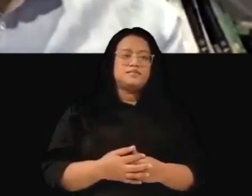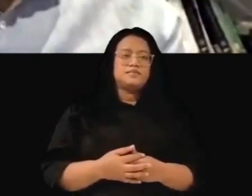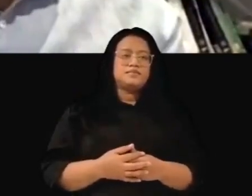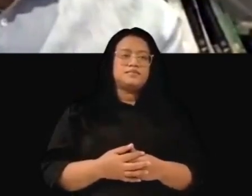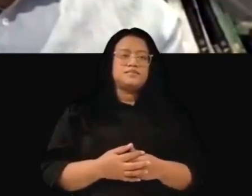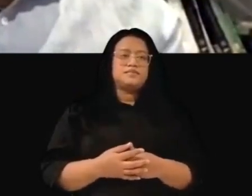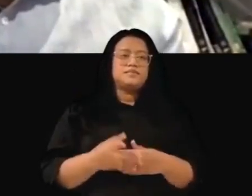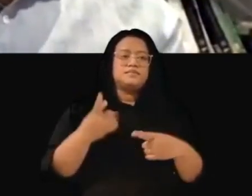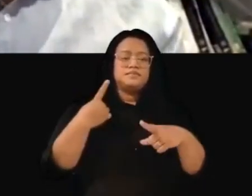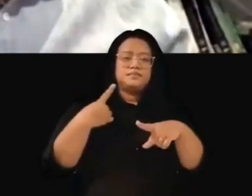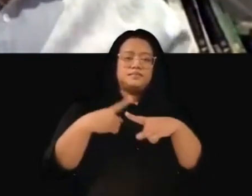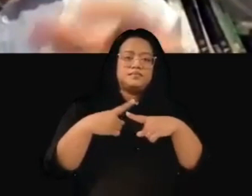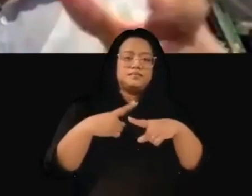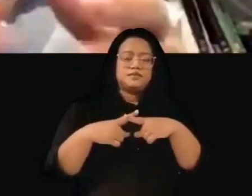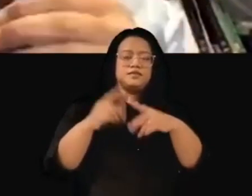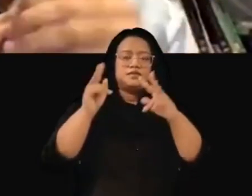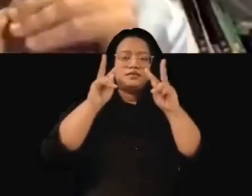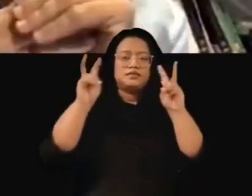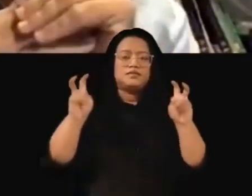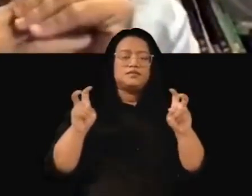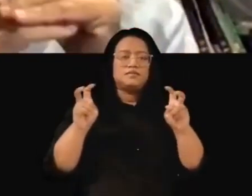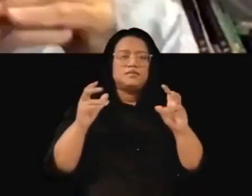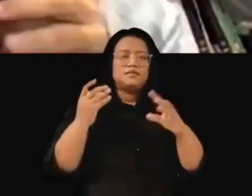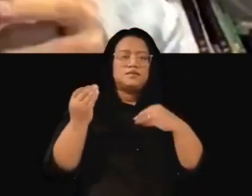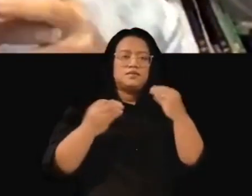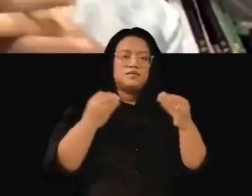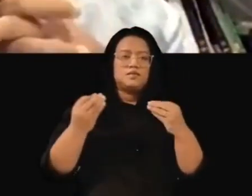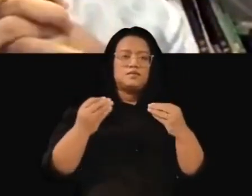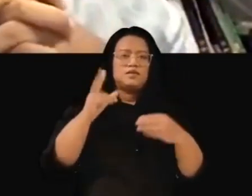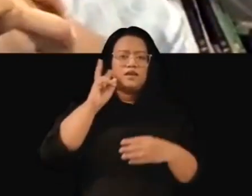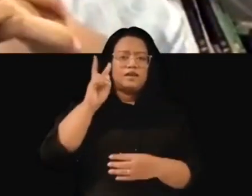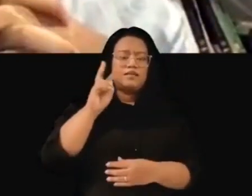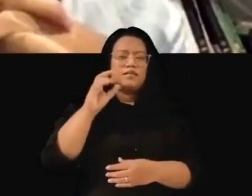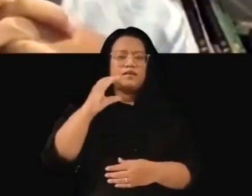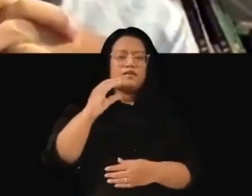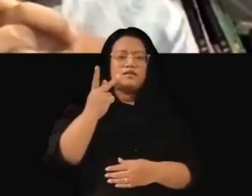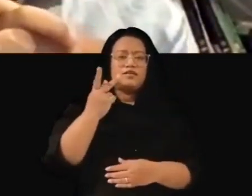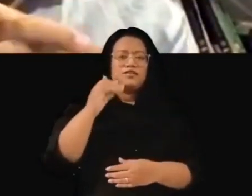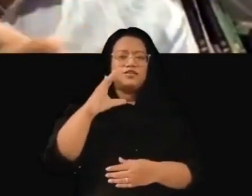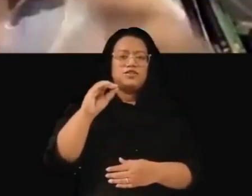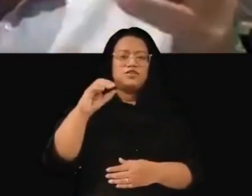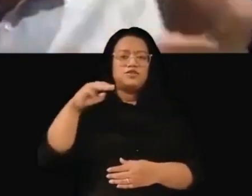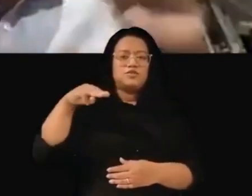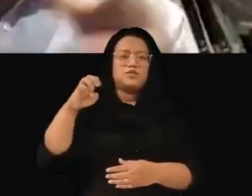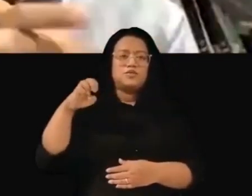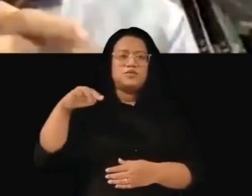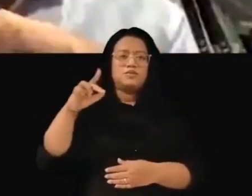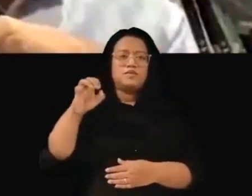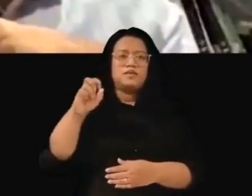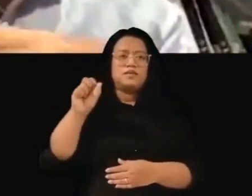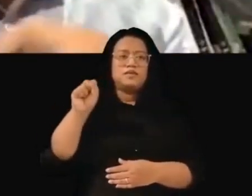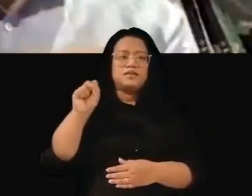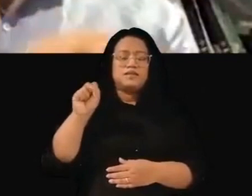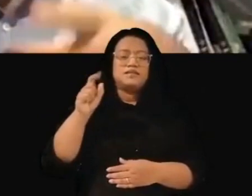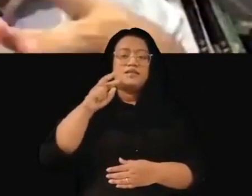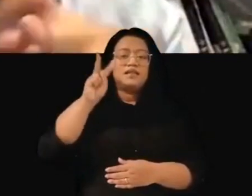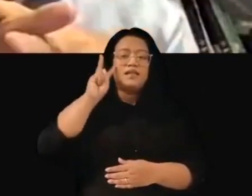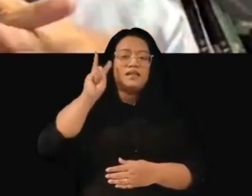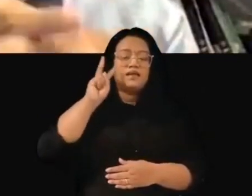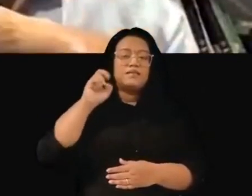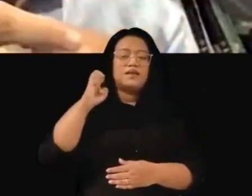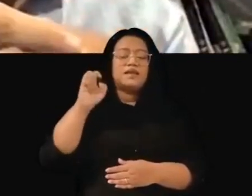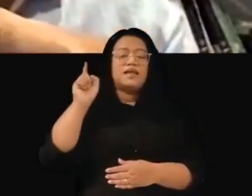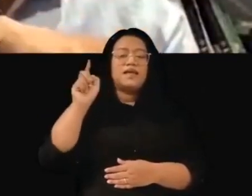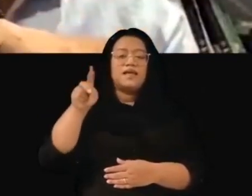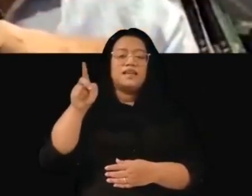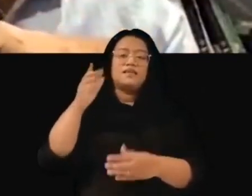eu recupero essa questão? Certamente os senhores lembram do Chico Mendes, enfim, que sempre é lembrado como um ecologista, mas antes de ecologista